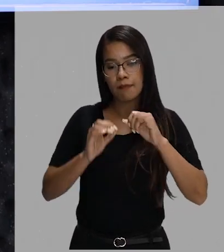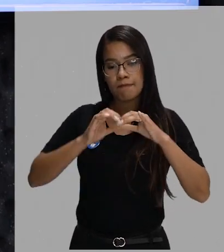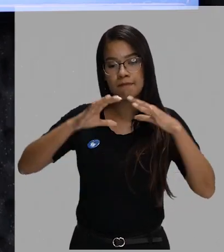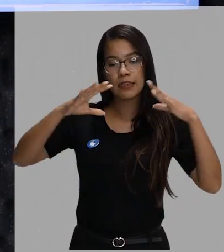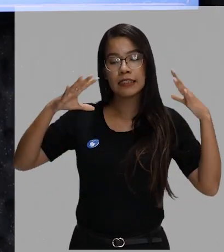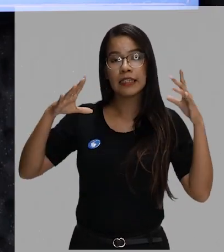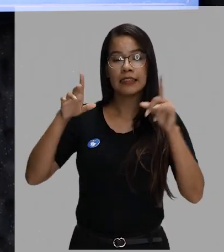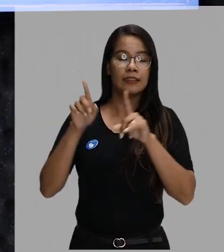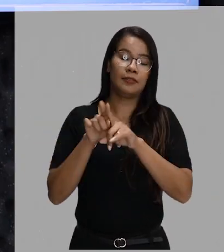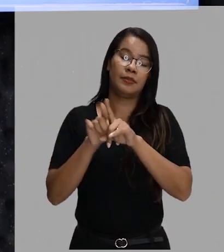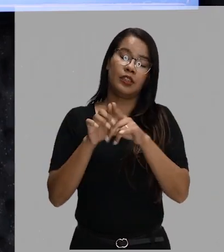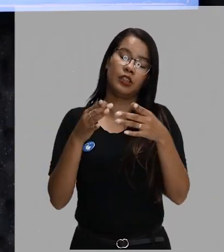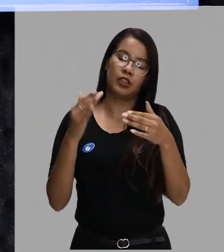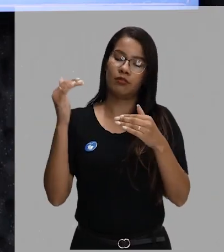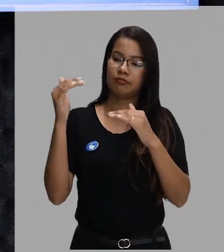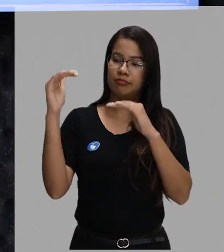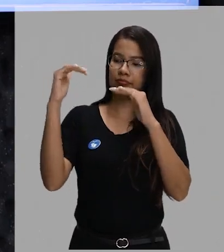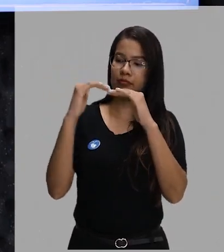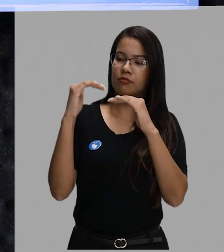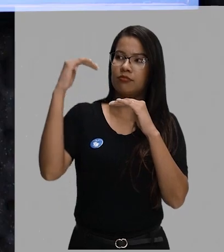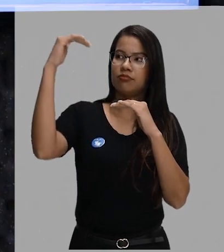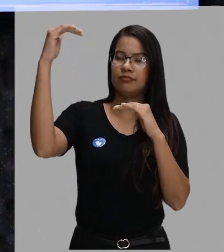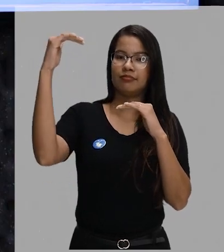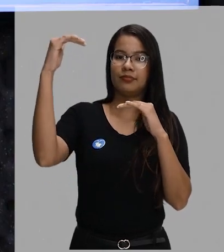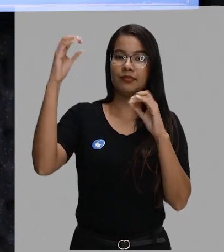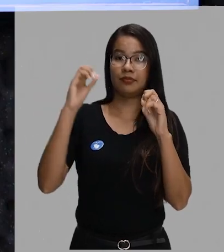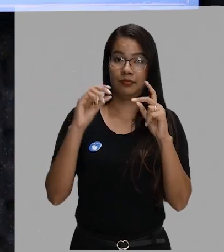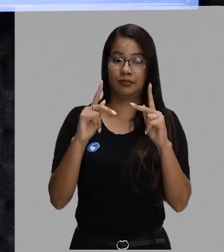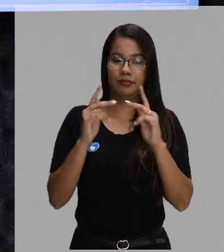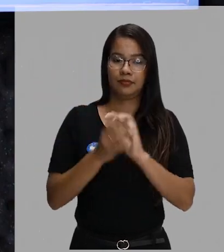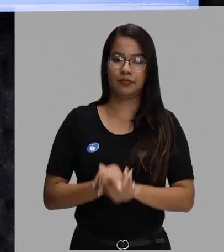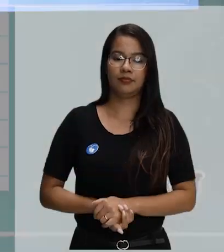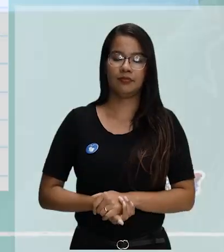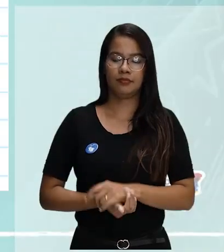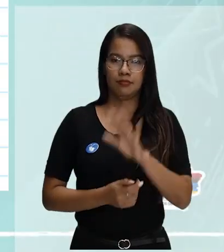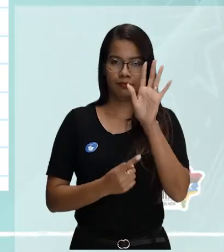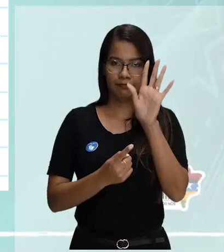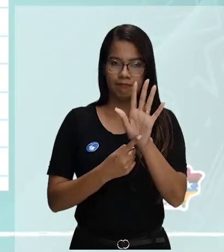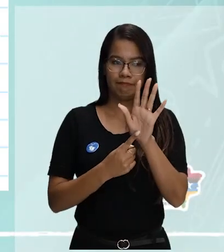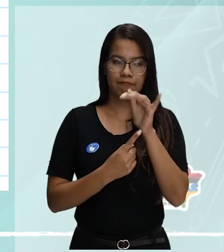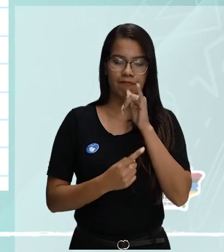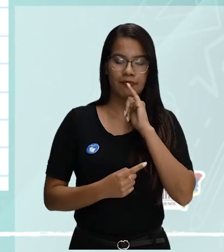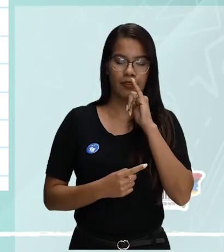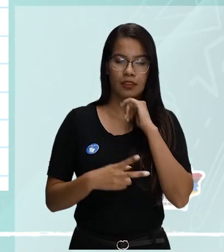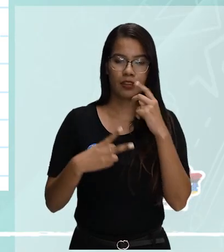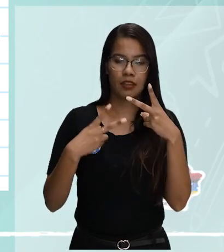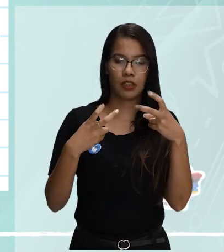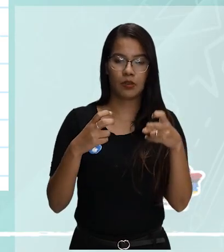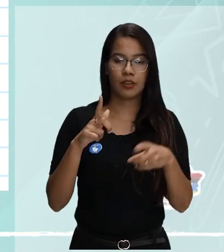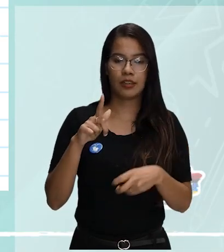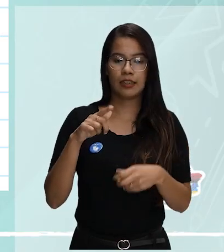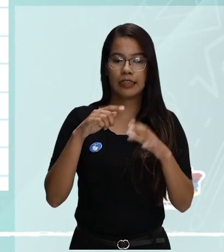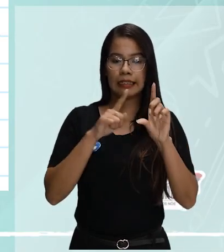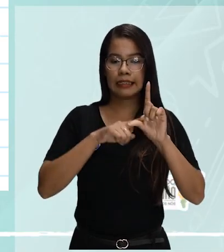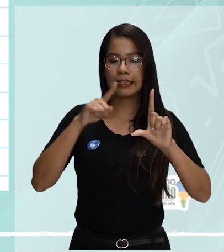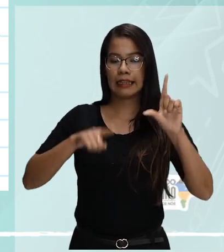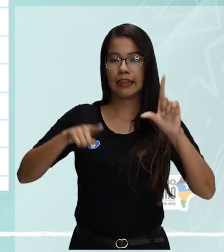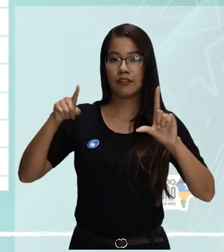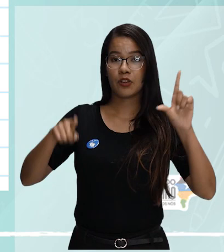função crescente. Ok? Olha só, o gráfico de uma função crescente, se eu for